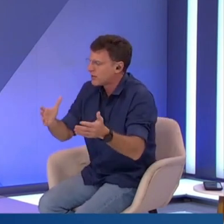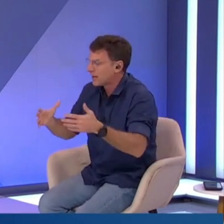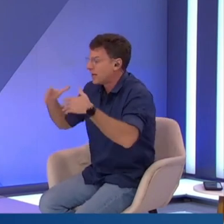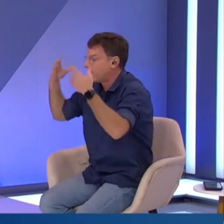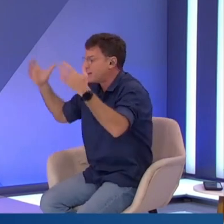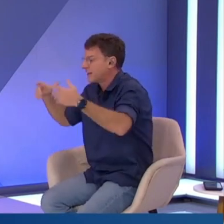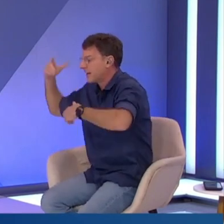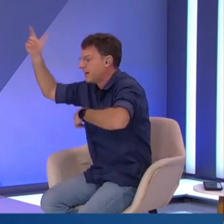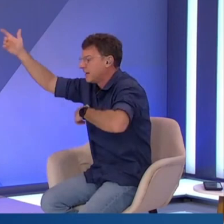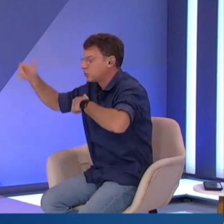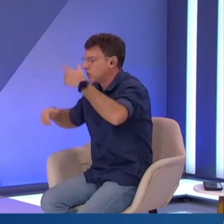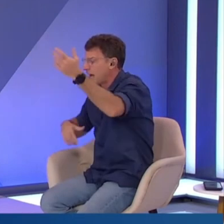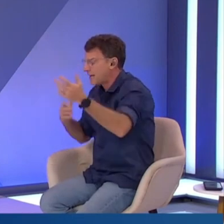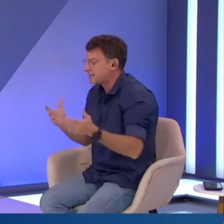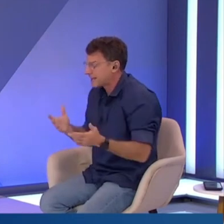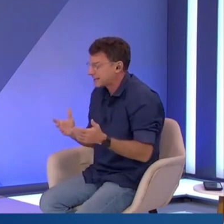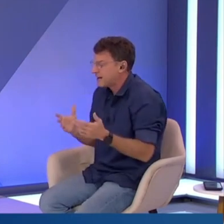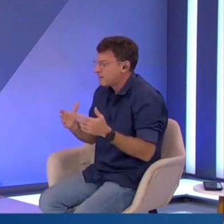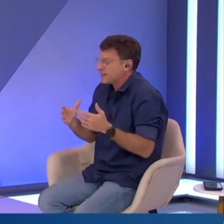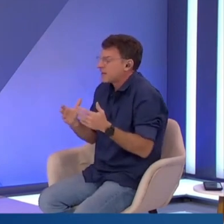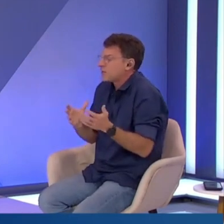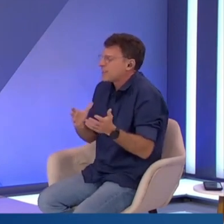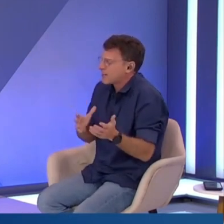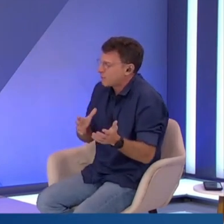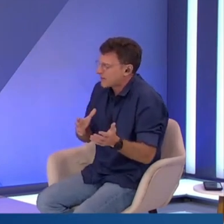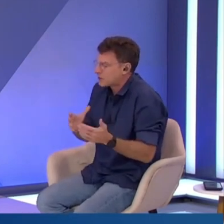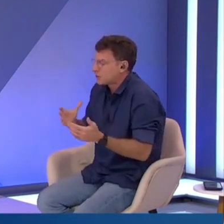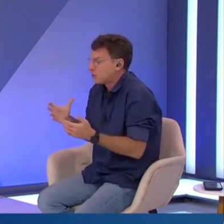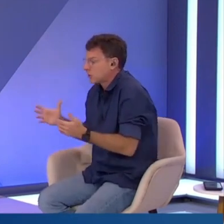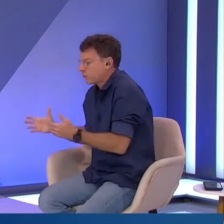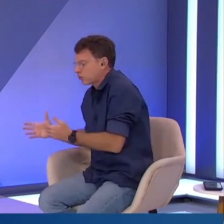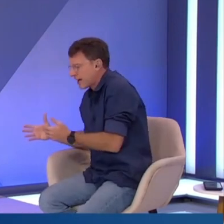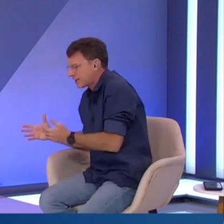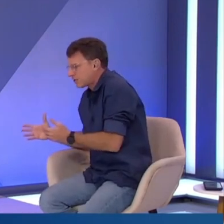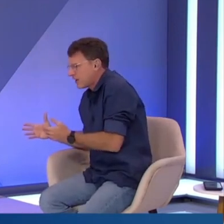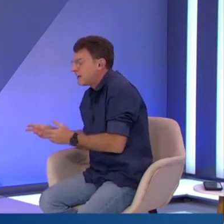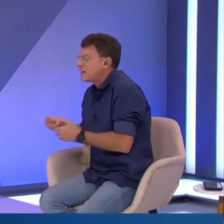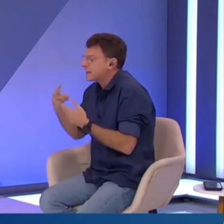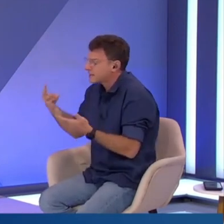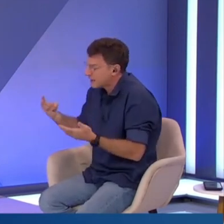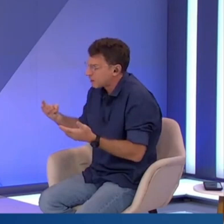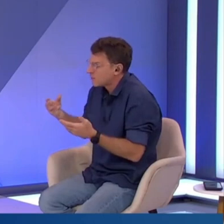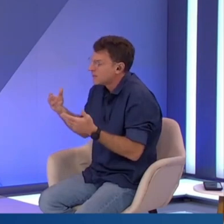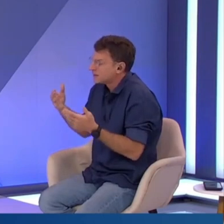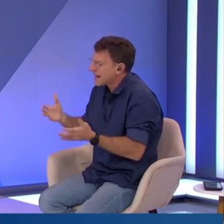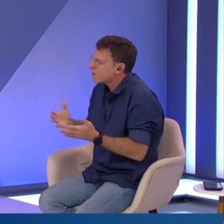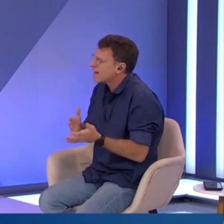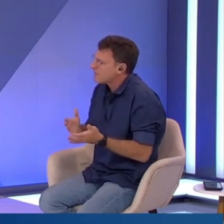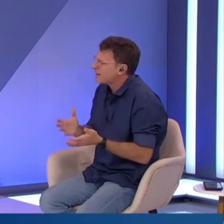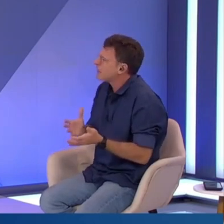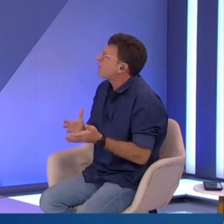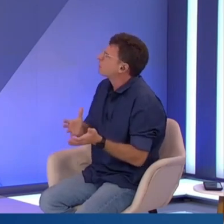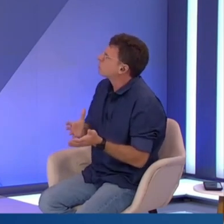não pune, ela levanta, ela sugere, etc. Mas será que não vai gerar expectativas que vão ser frustradas? E em terceiro, será